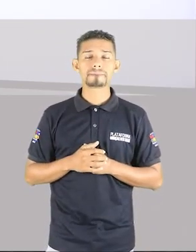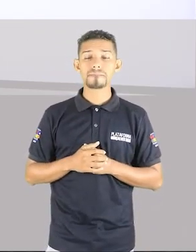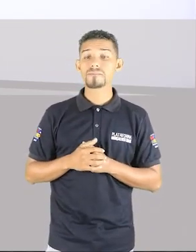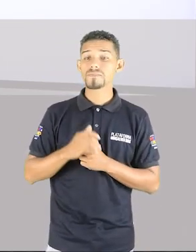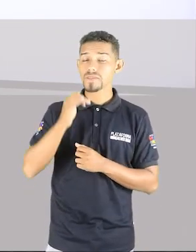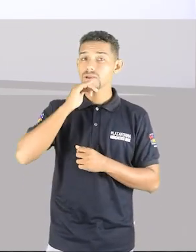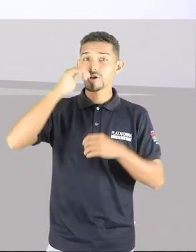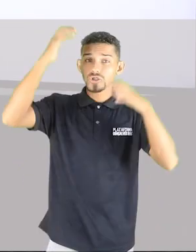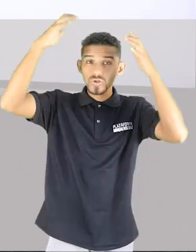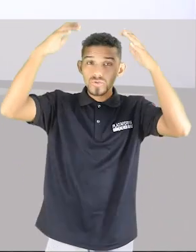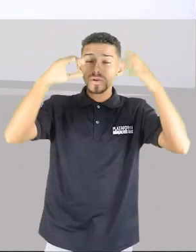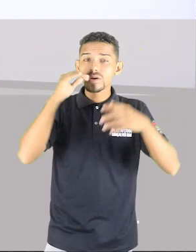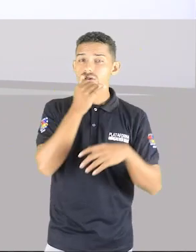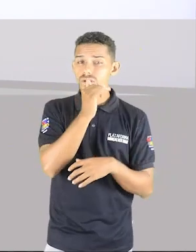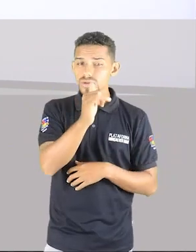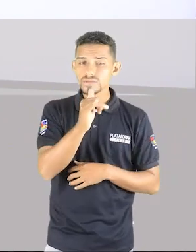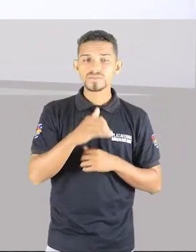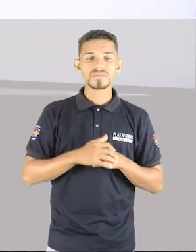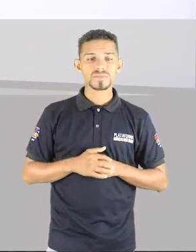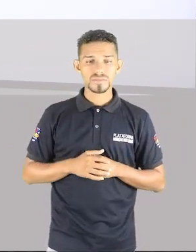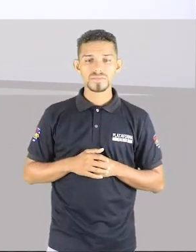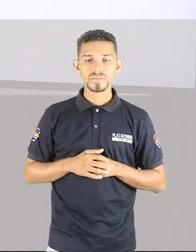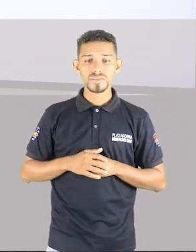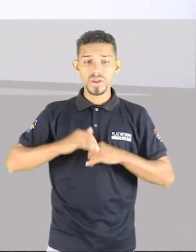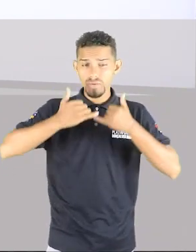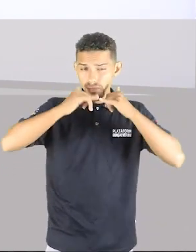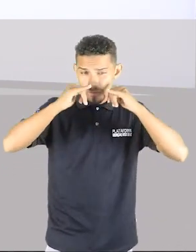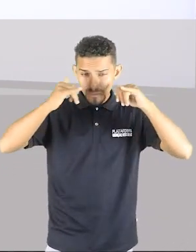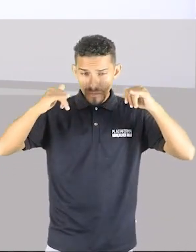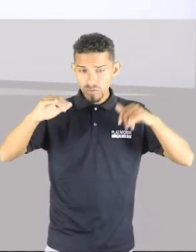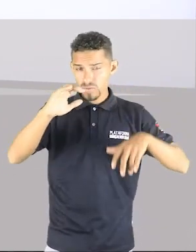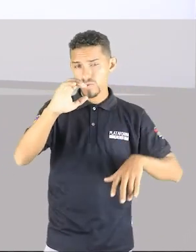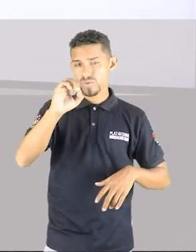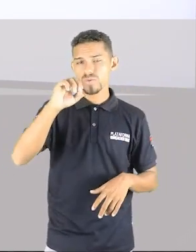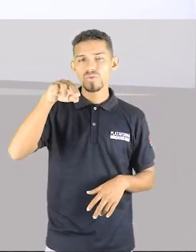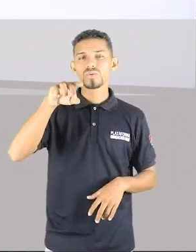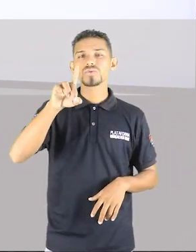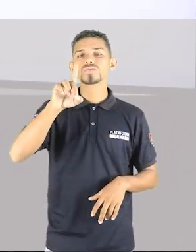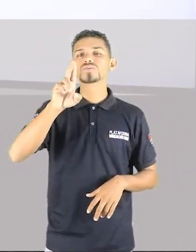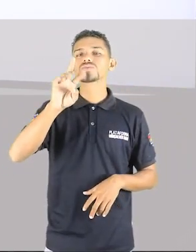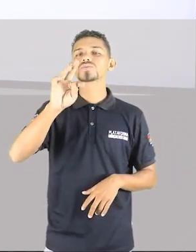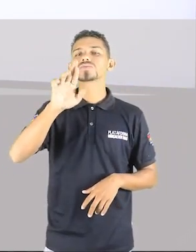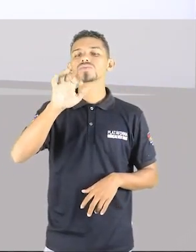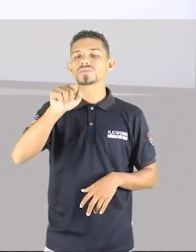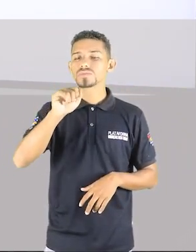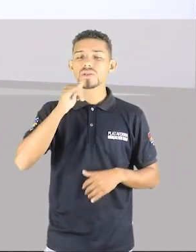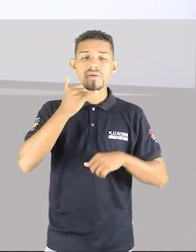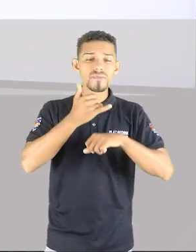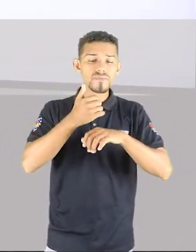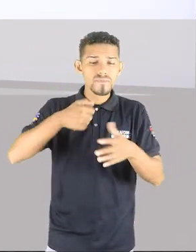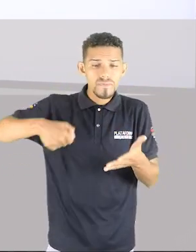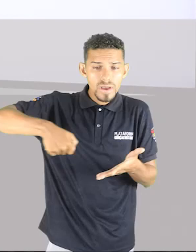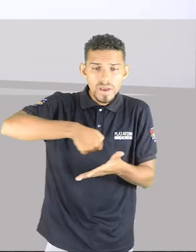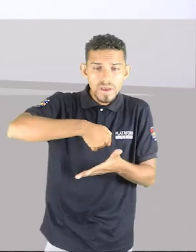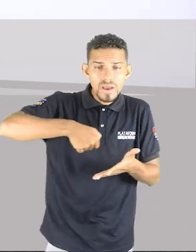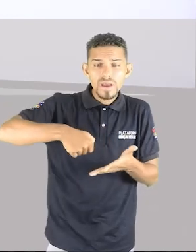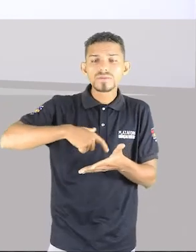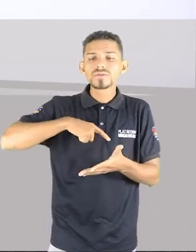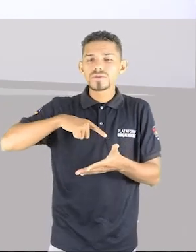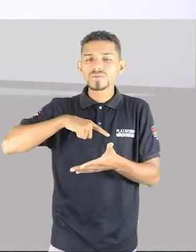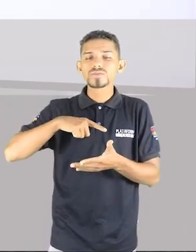chuveiros elétricos lâmpadas incandescentes fios Condutores ferros elétricos possui algo em